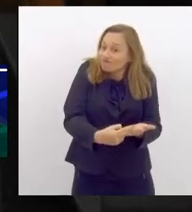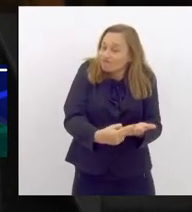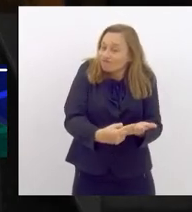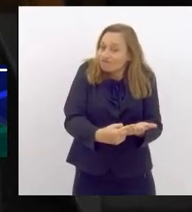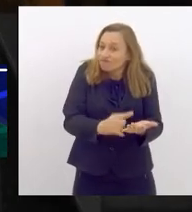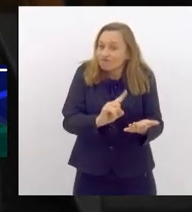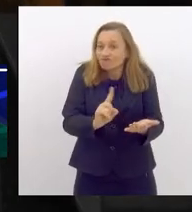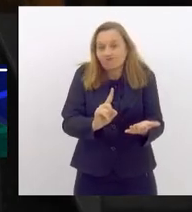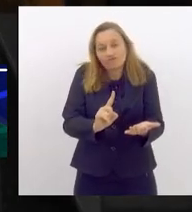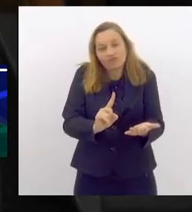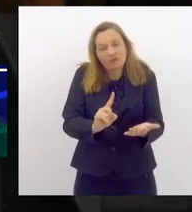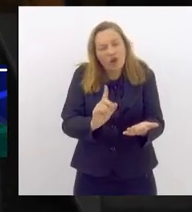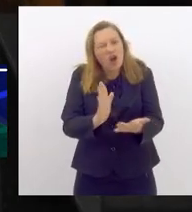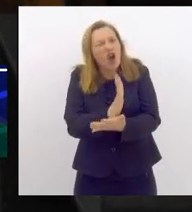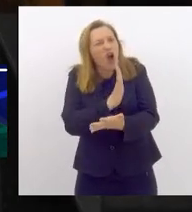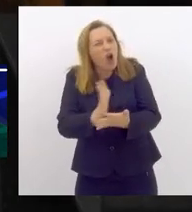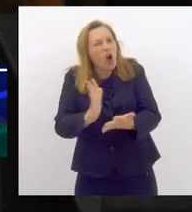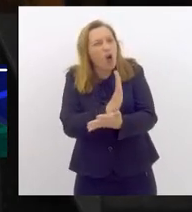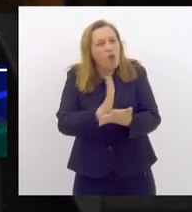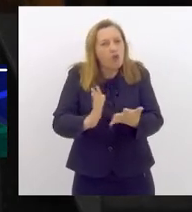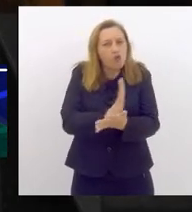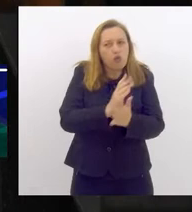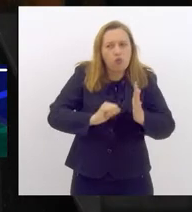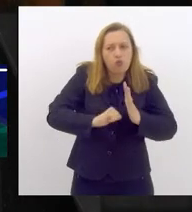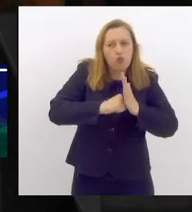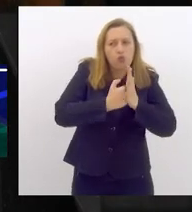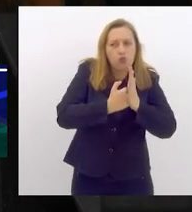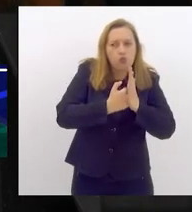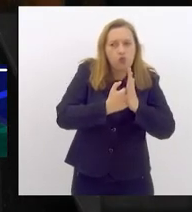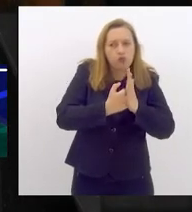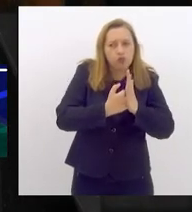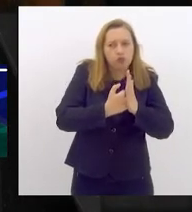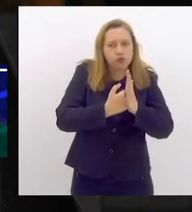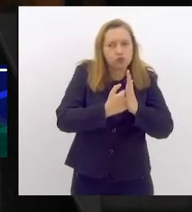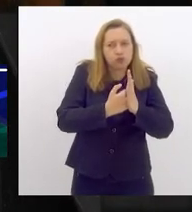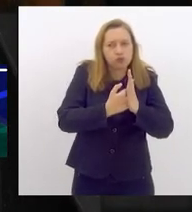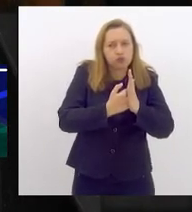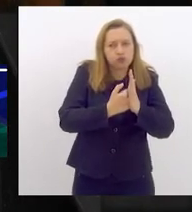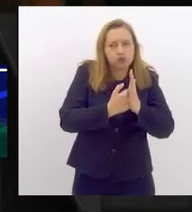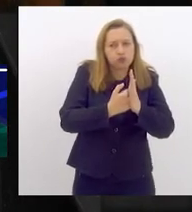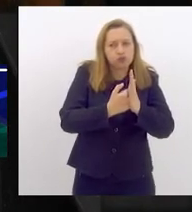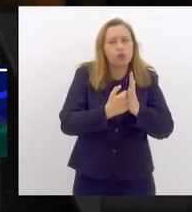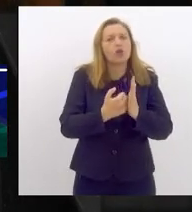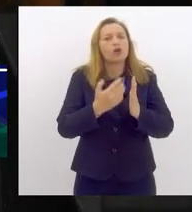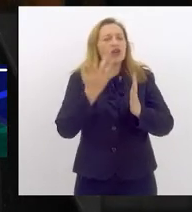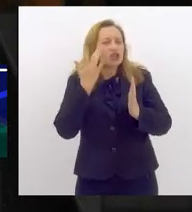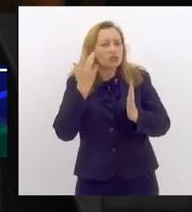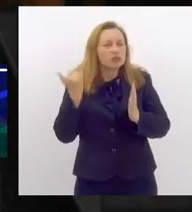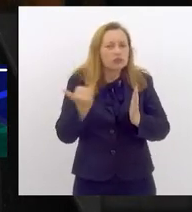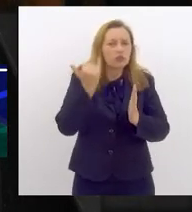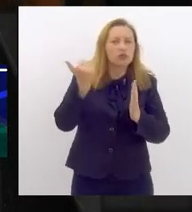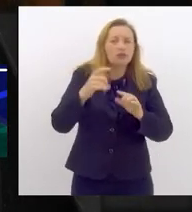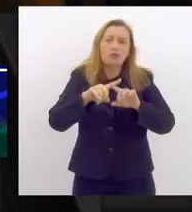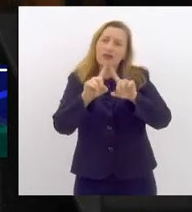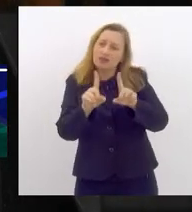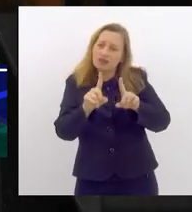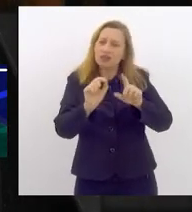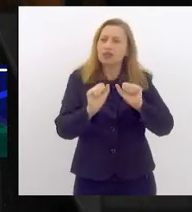atingiu alguns vetos que consideramos essenciais mães